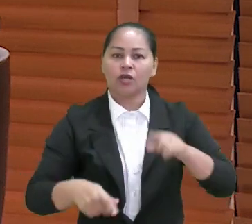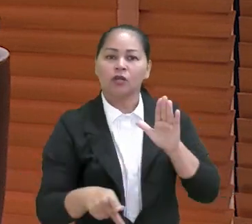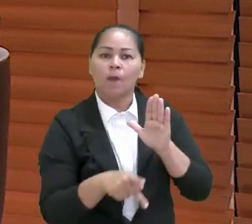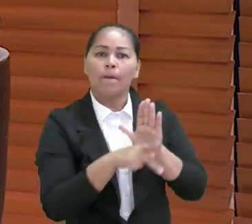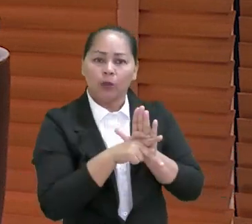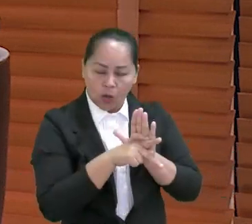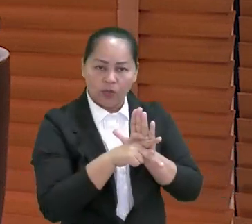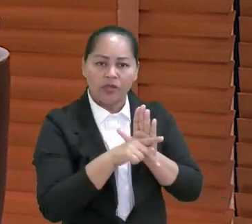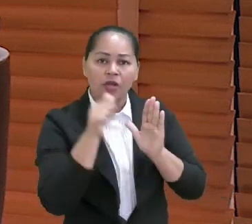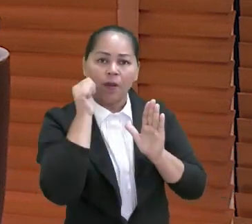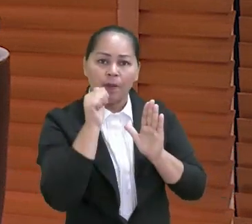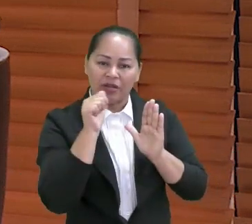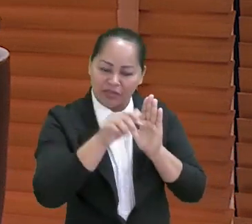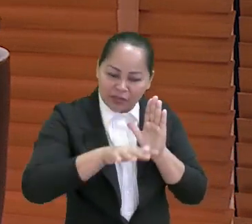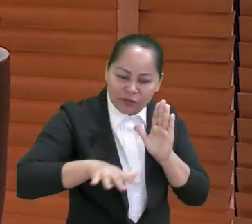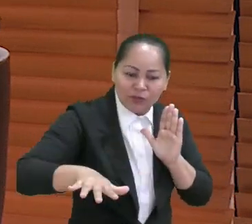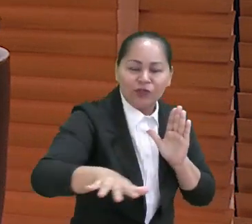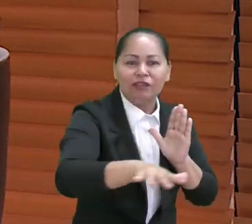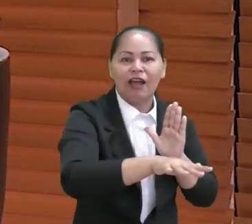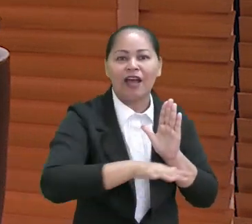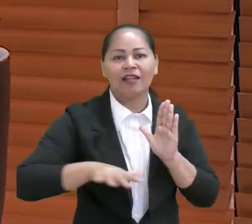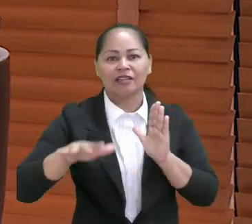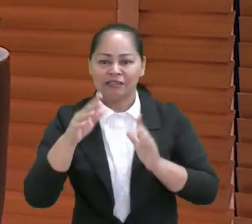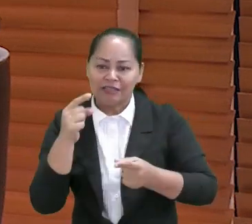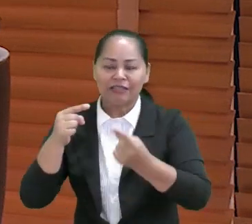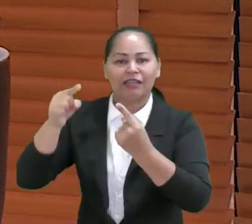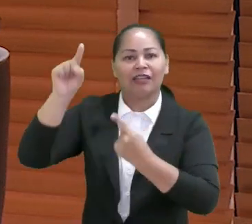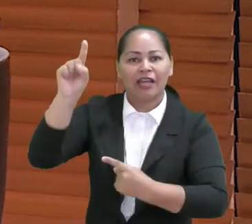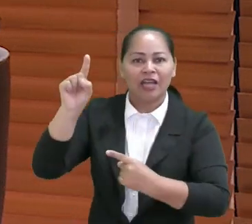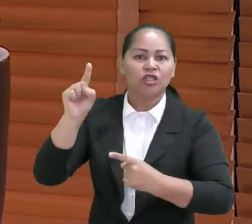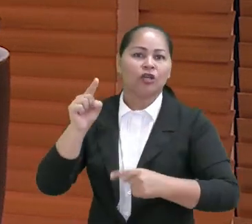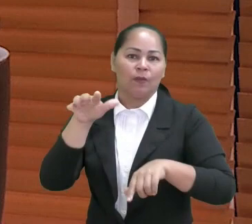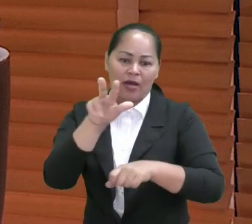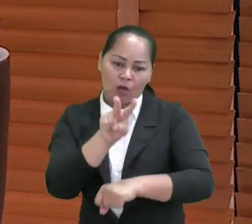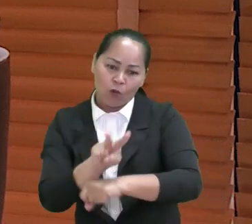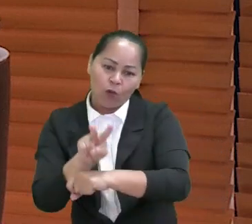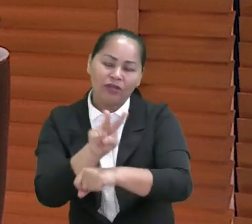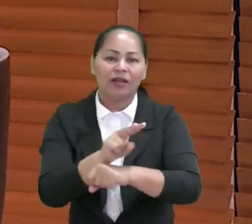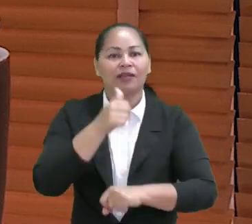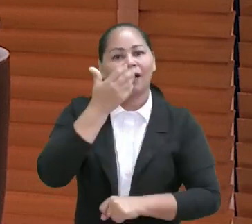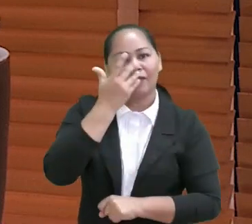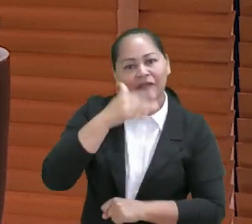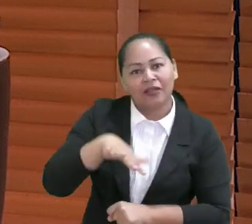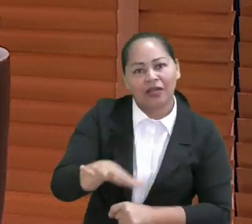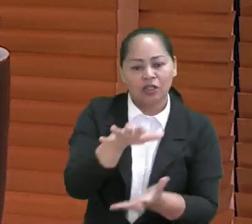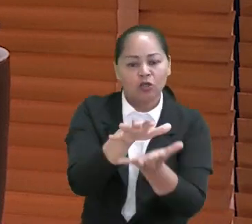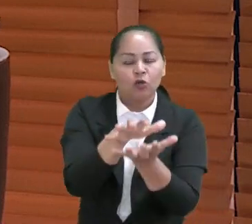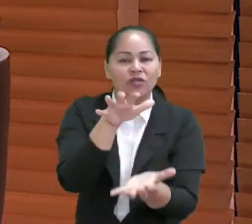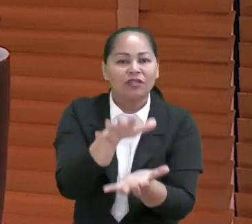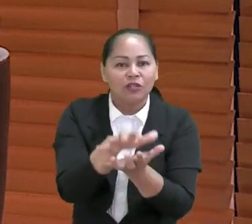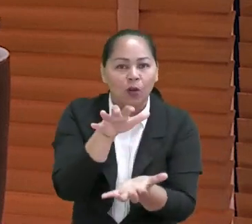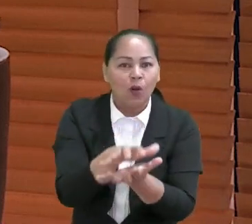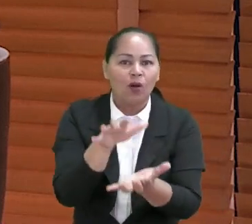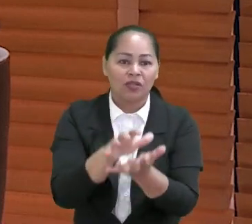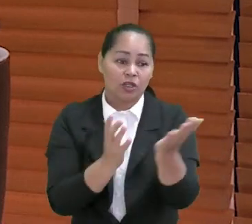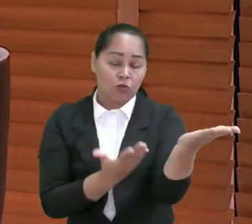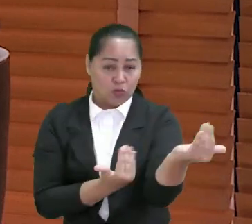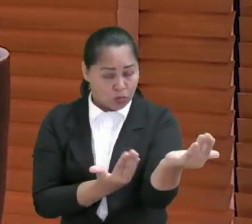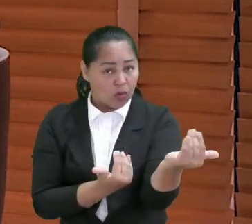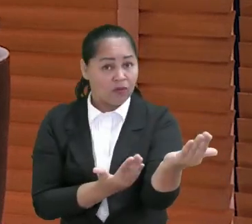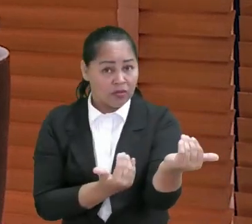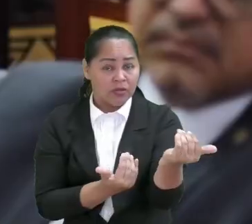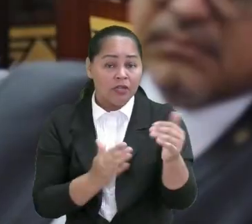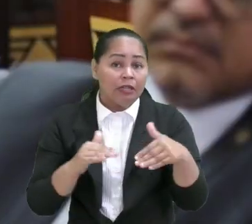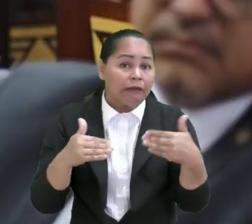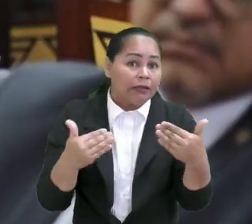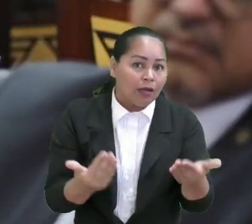mais excelentes para o cuidado das crianças, o cuidado dos idosos, o cuidado dos jovens. Então a